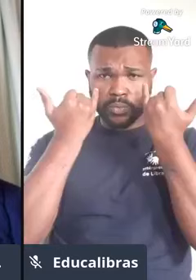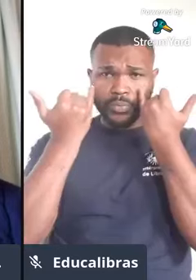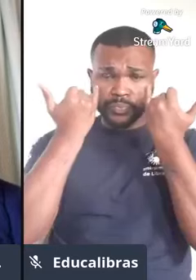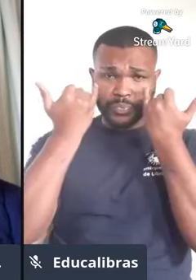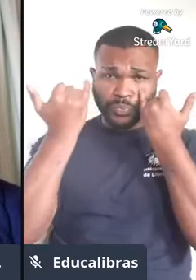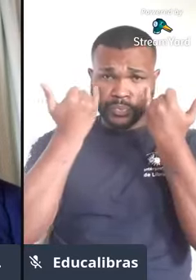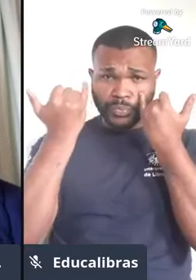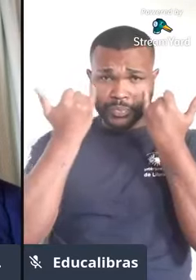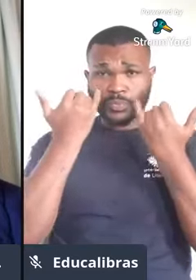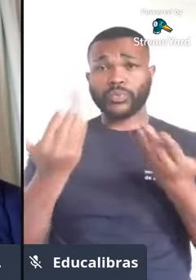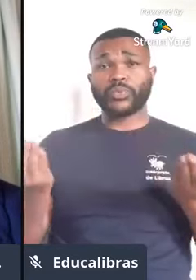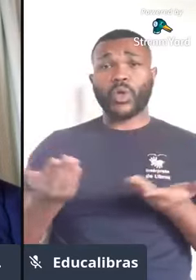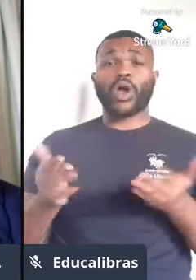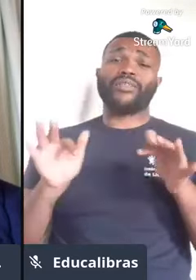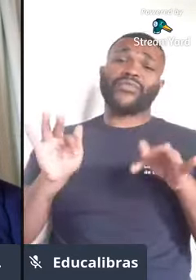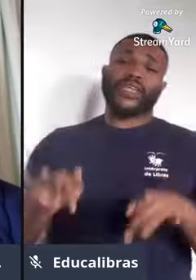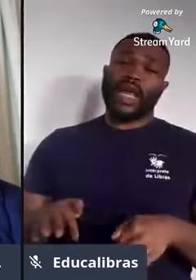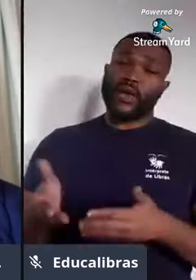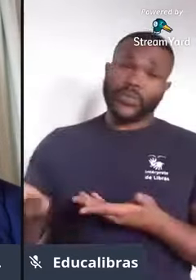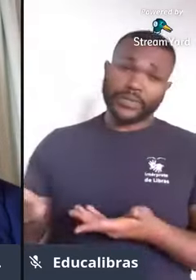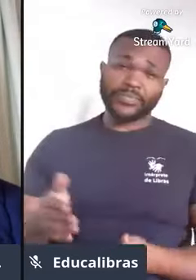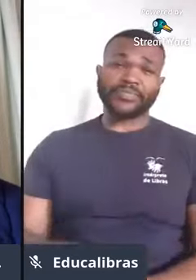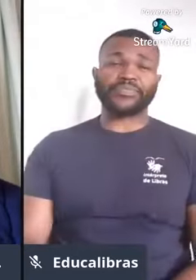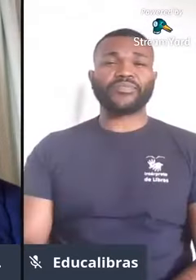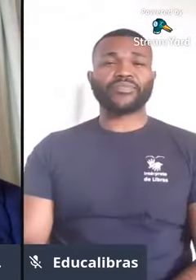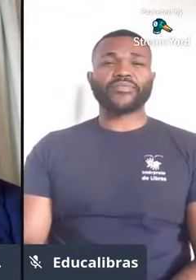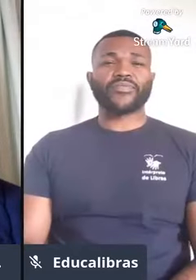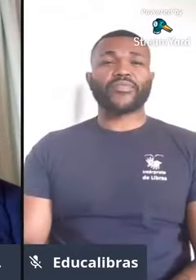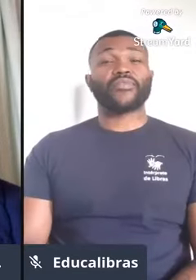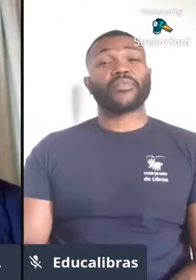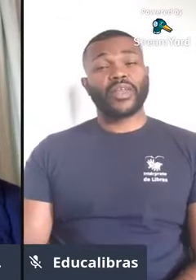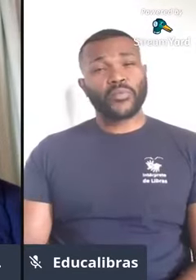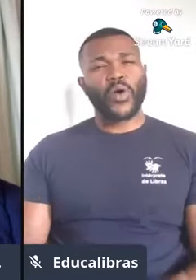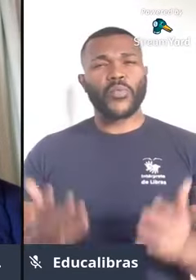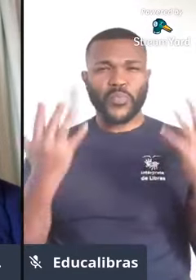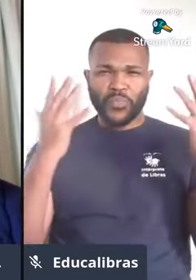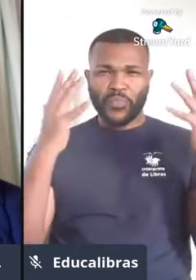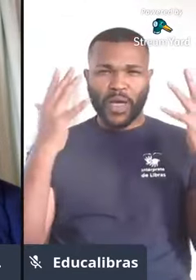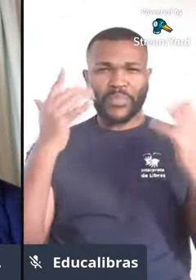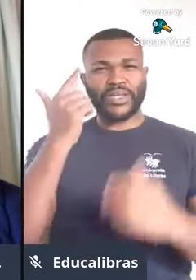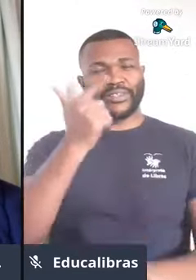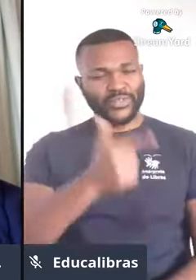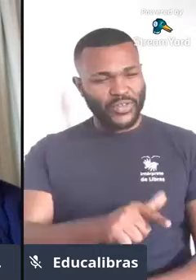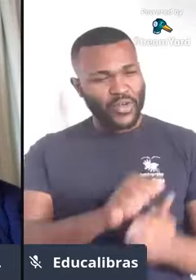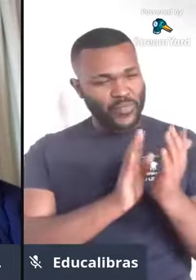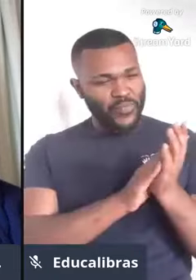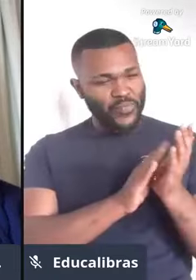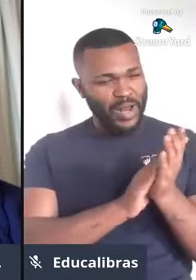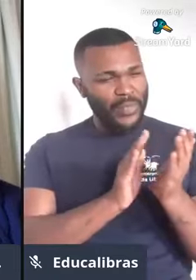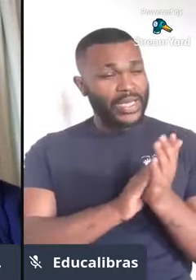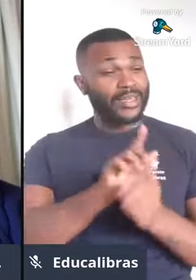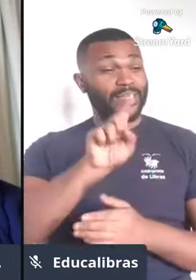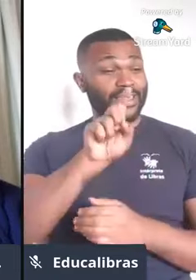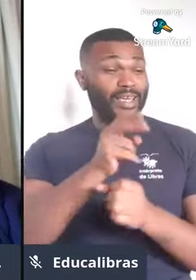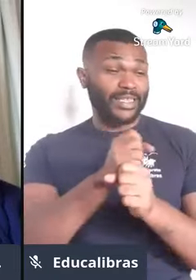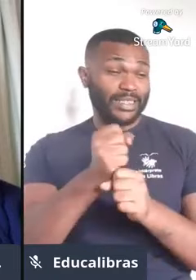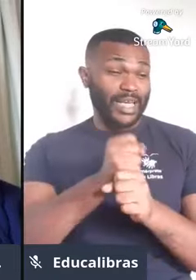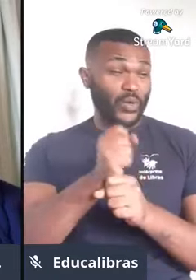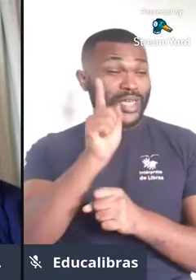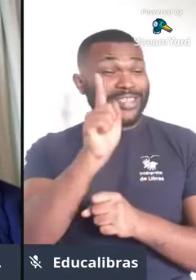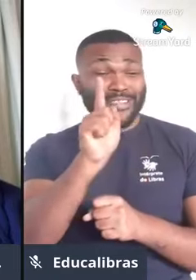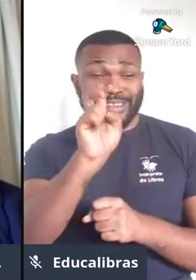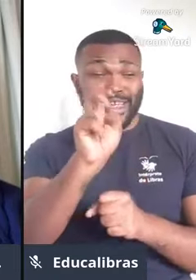Palavras finais, Dr. Cal. Bom, parabéns mais uma vez. São 15 anos muito importantes para a